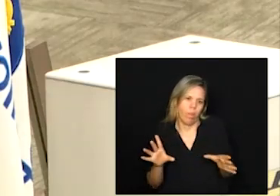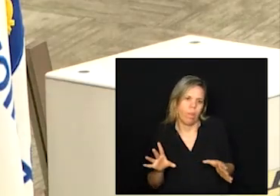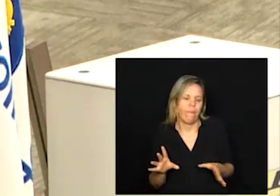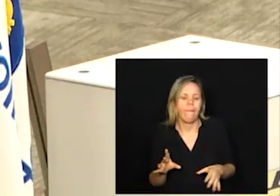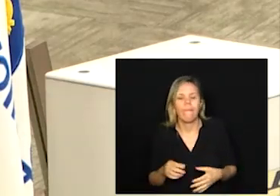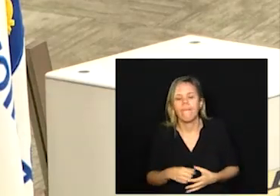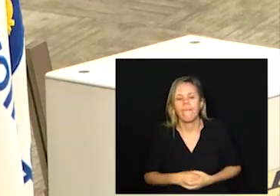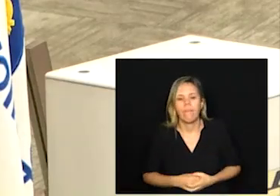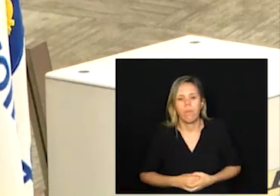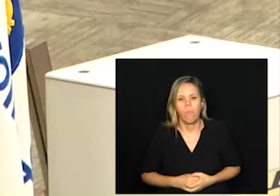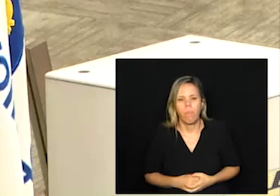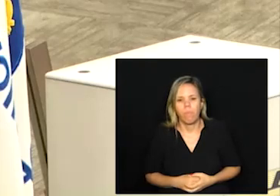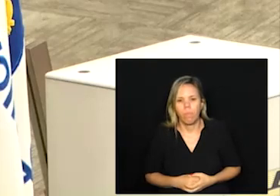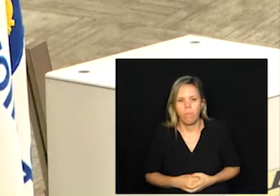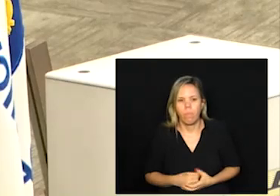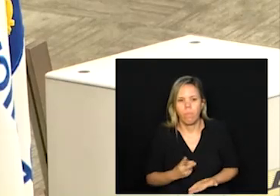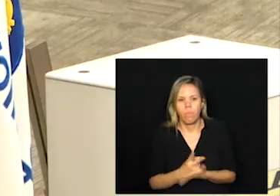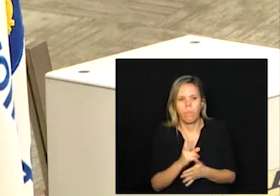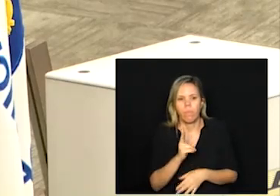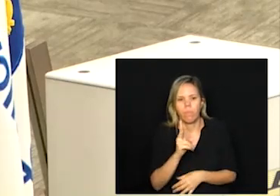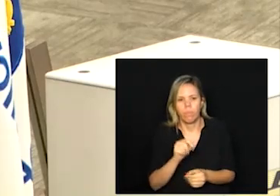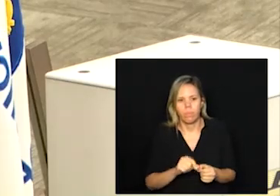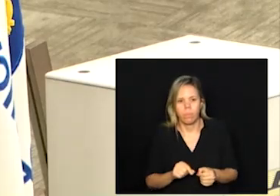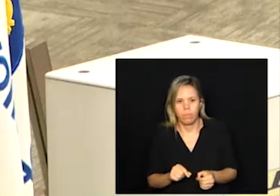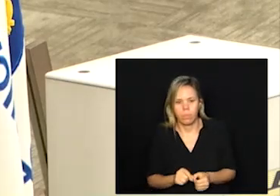disponíveis, né, para manter